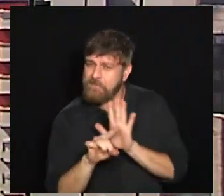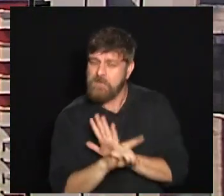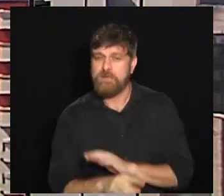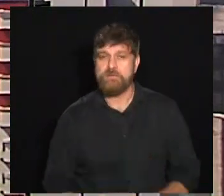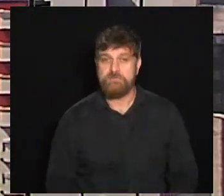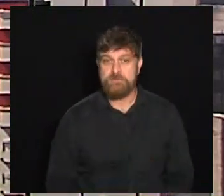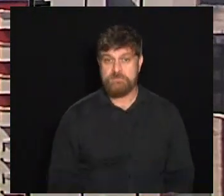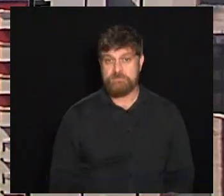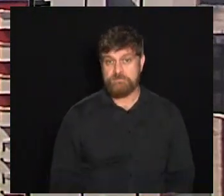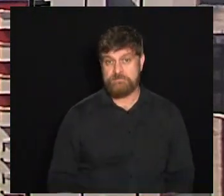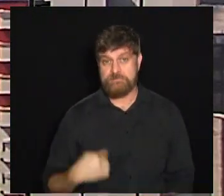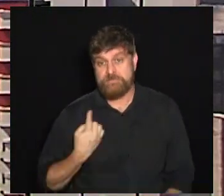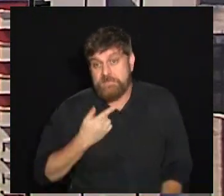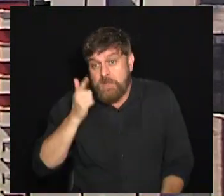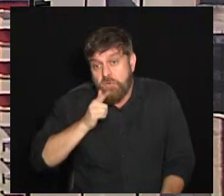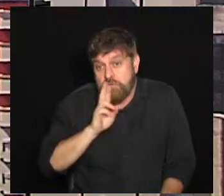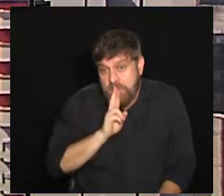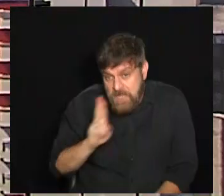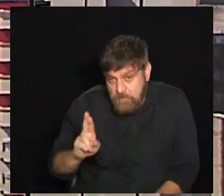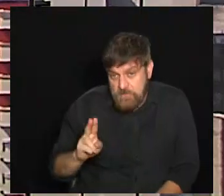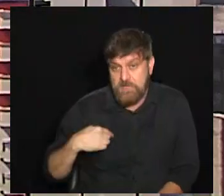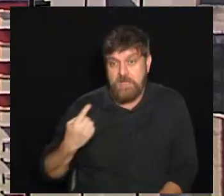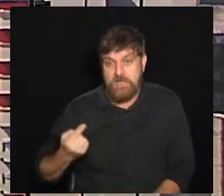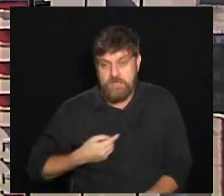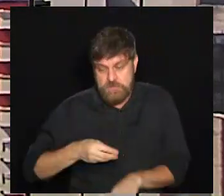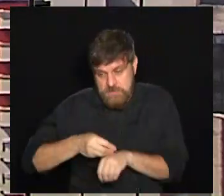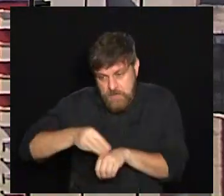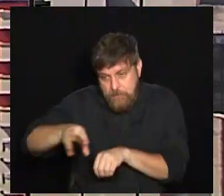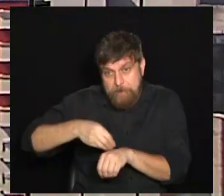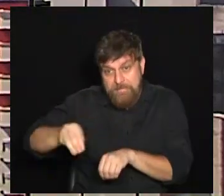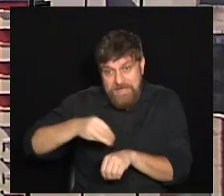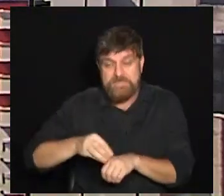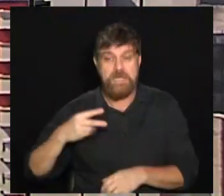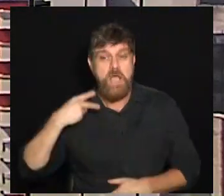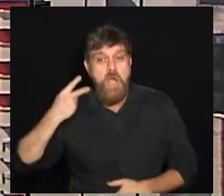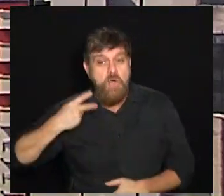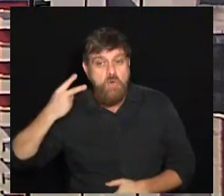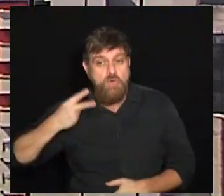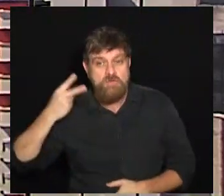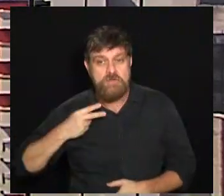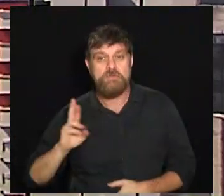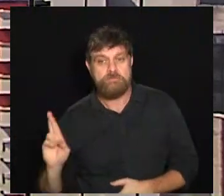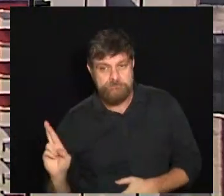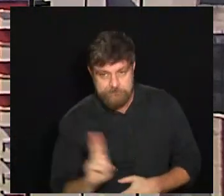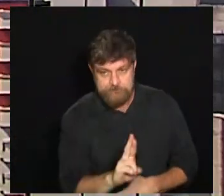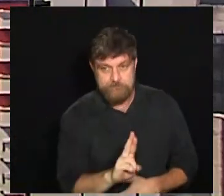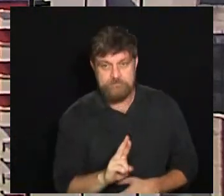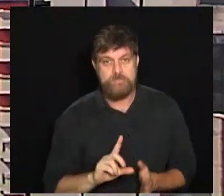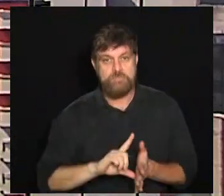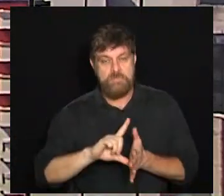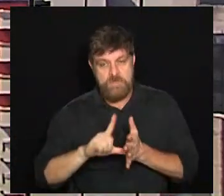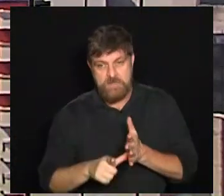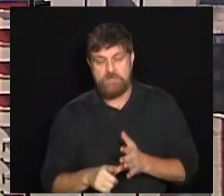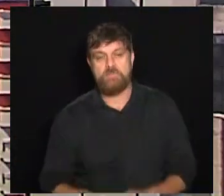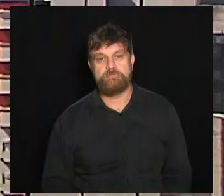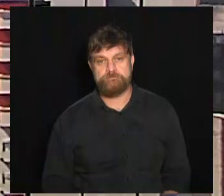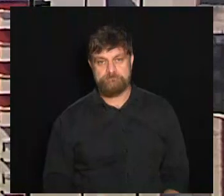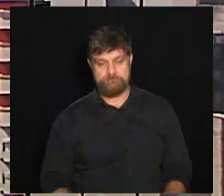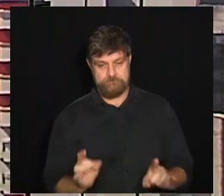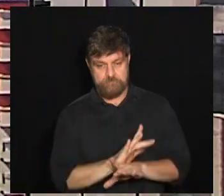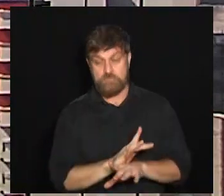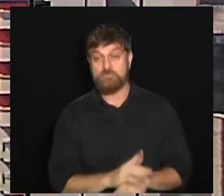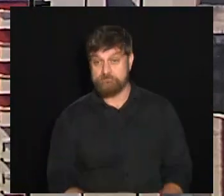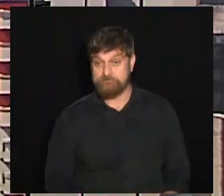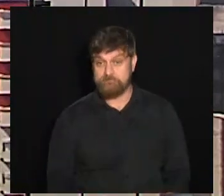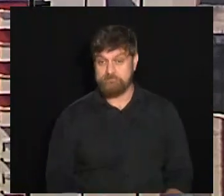97829-3776. Caso a gente não consiga responder, a gente repassa para algum vereador aqui da casa e depois vem com a resposta até